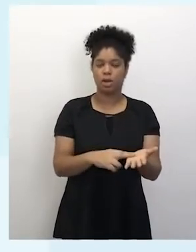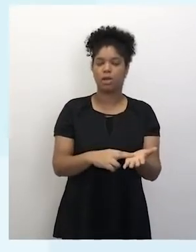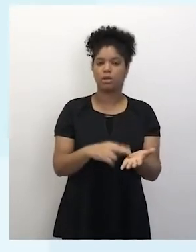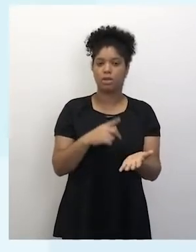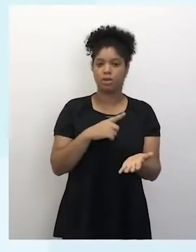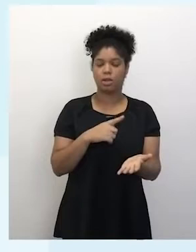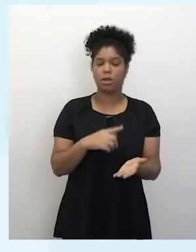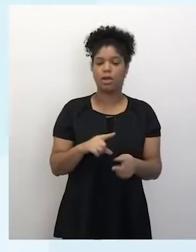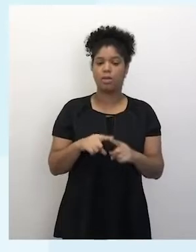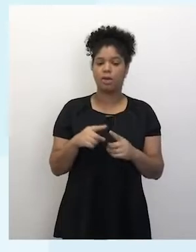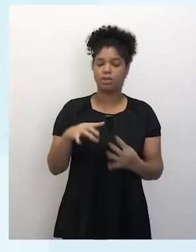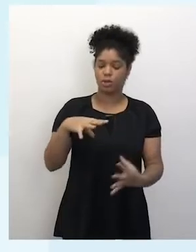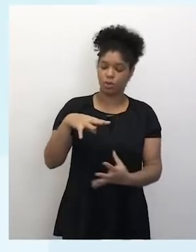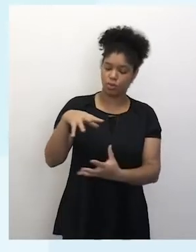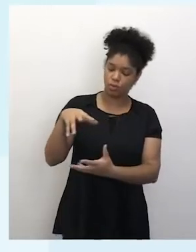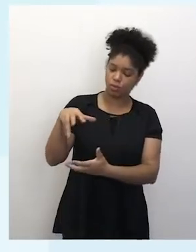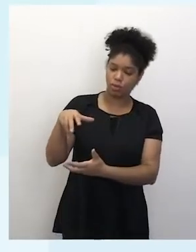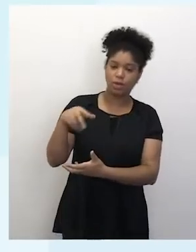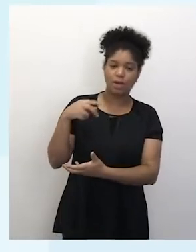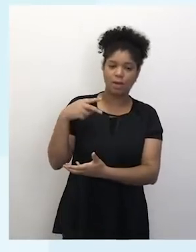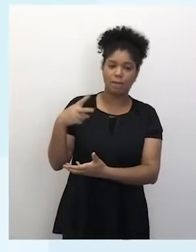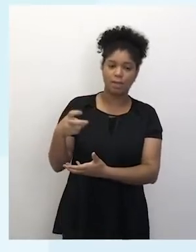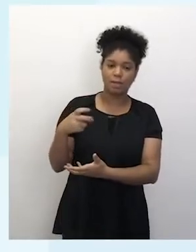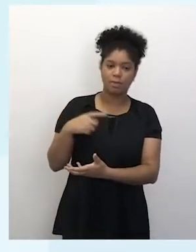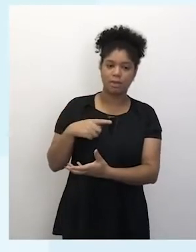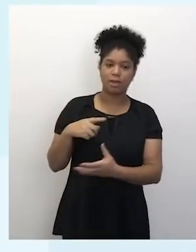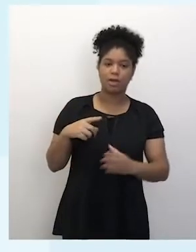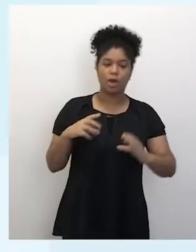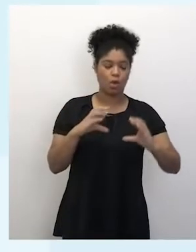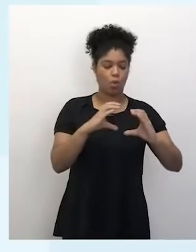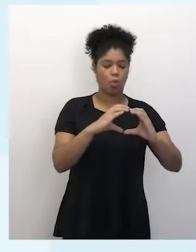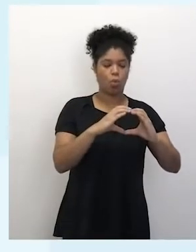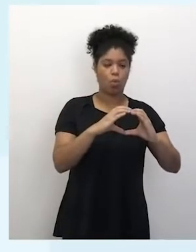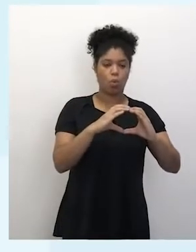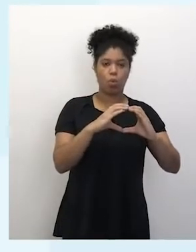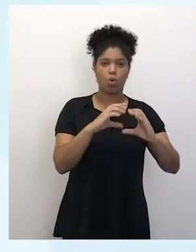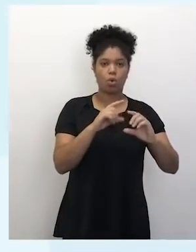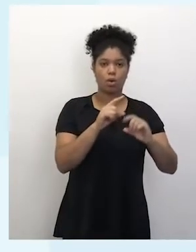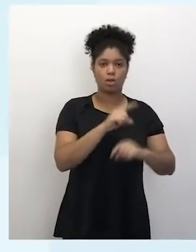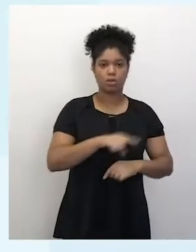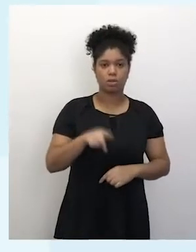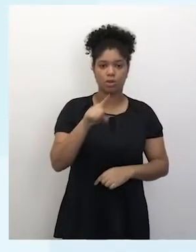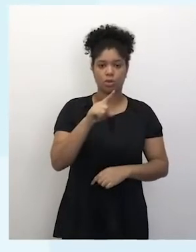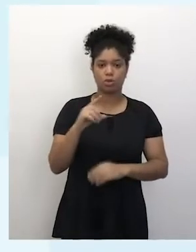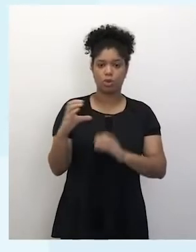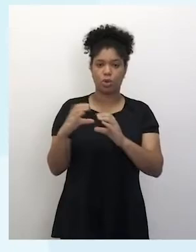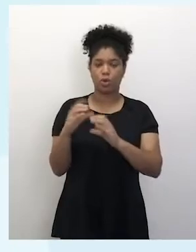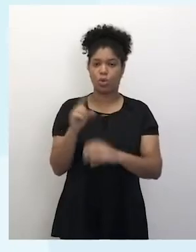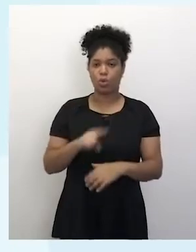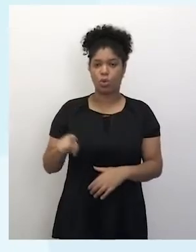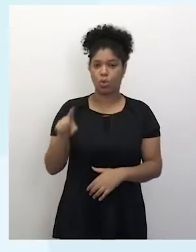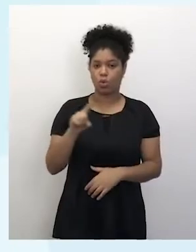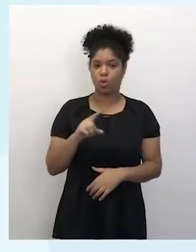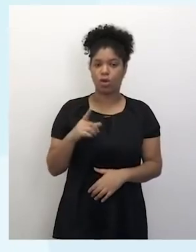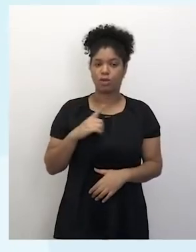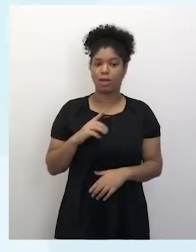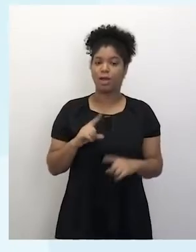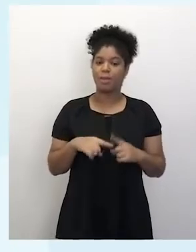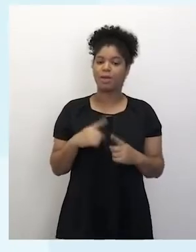Então vejam, né, o formato dos continentes são diferentes do que nós estudamos hoje, mas é que nós estamos falando aí